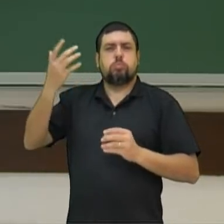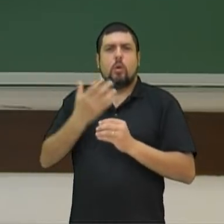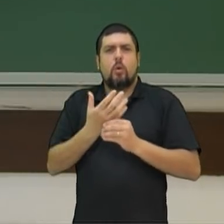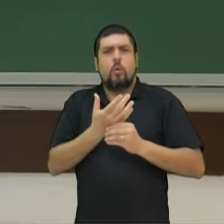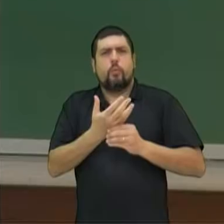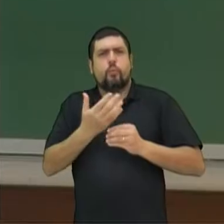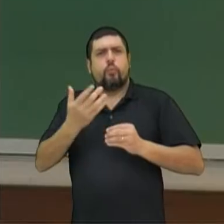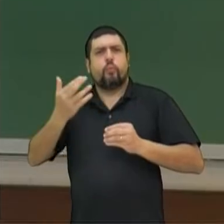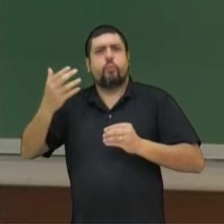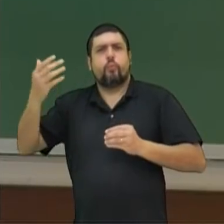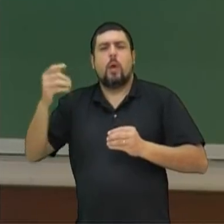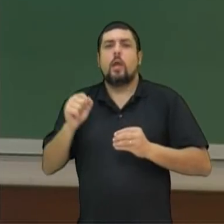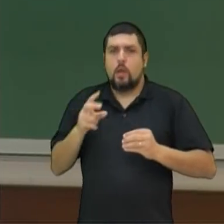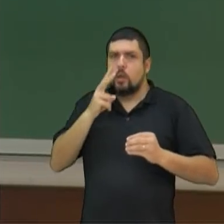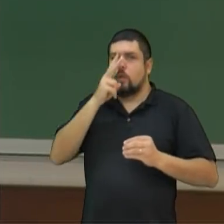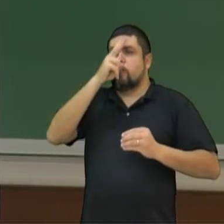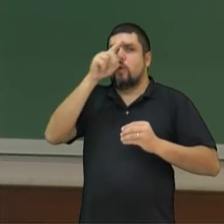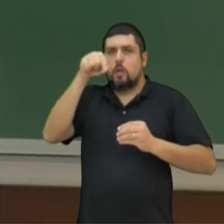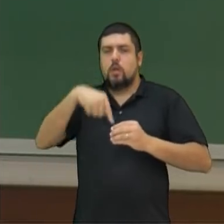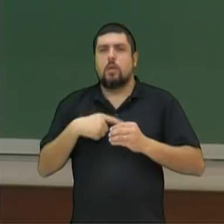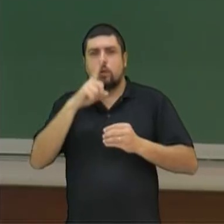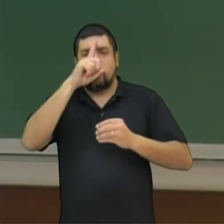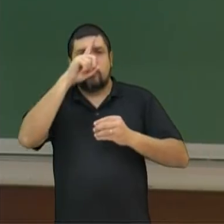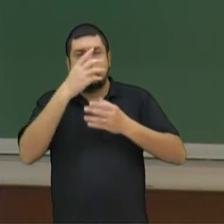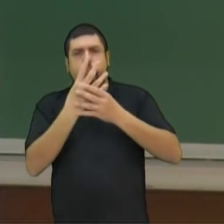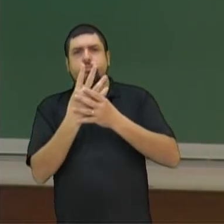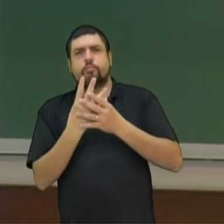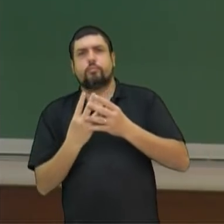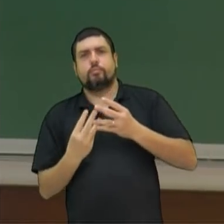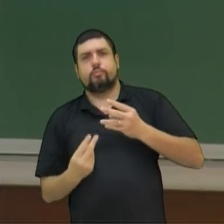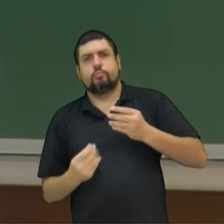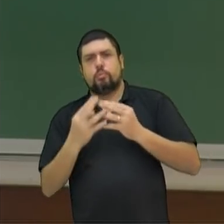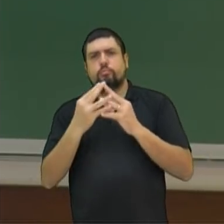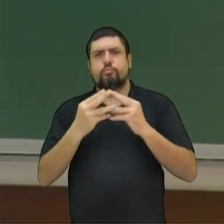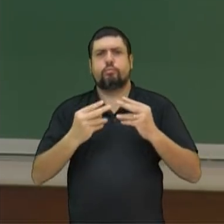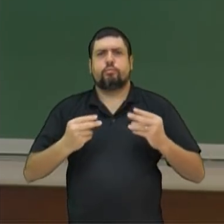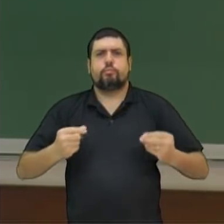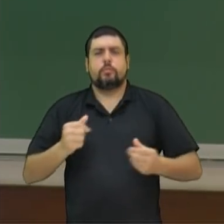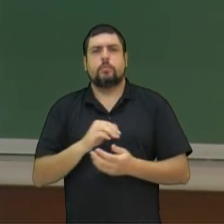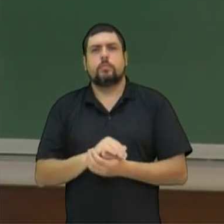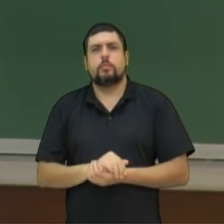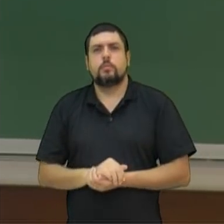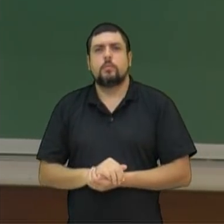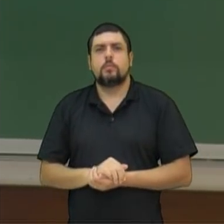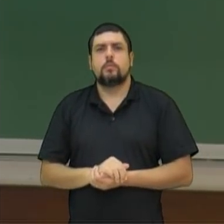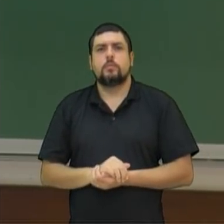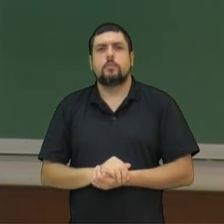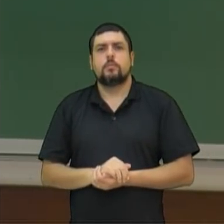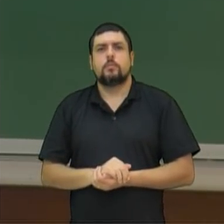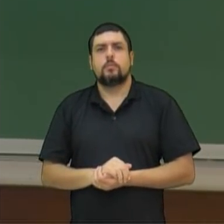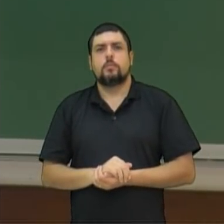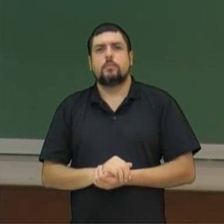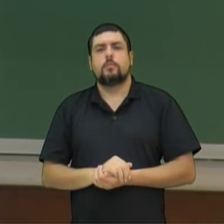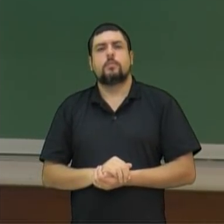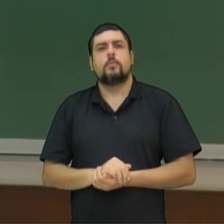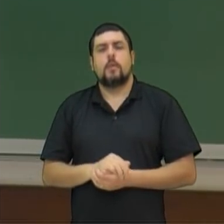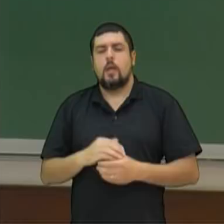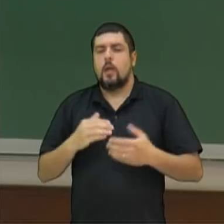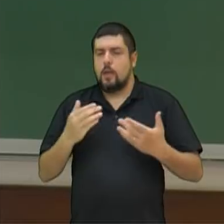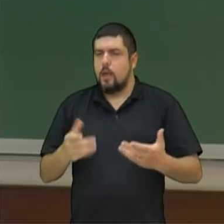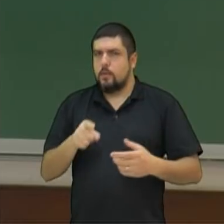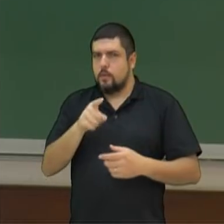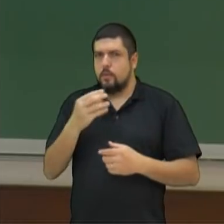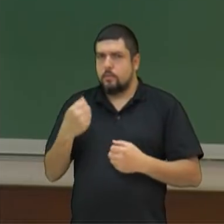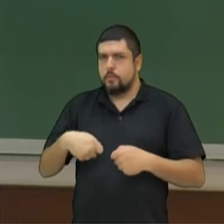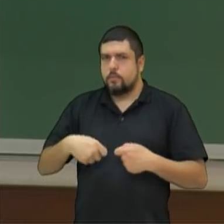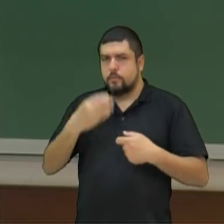facilidade e é o OH que é corrosivo. Assim como no ácido, quem corrói é o OH. Maravilha? É essa a ideia que nós temos